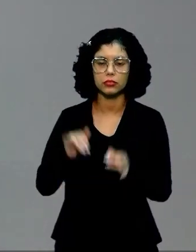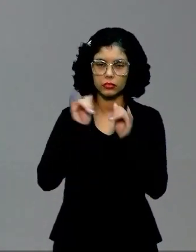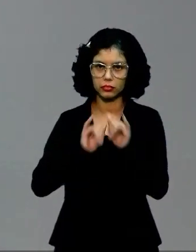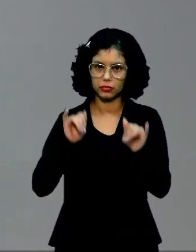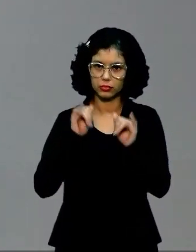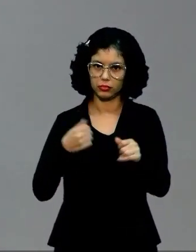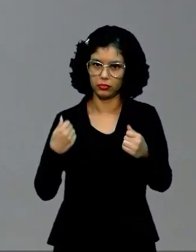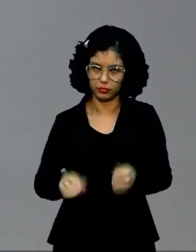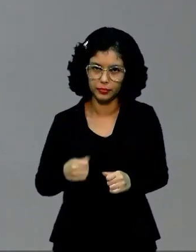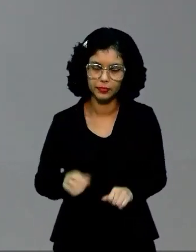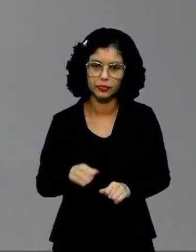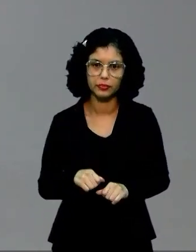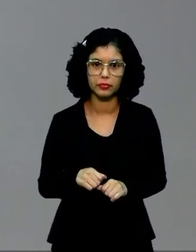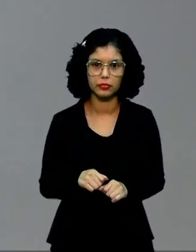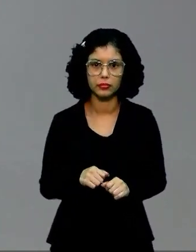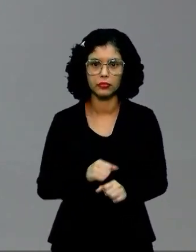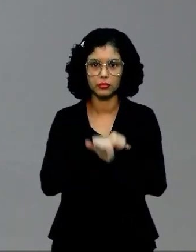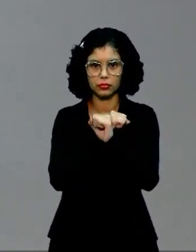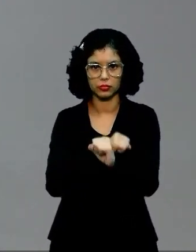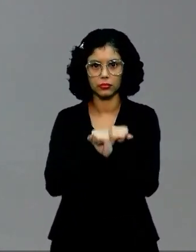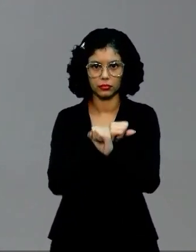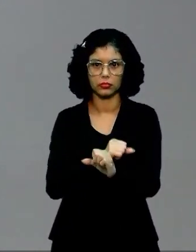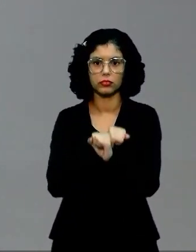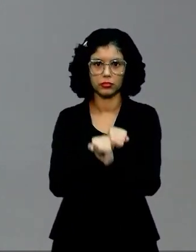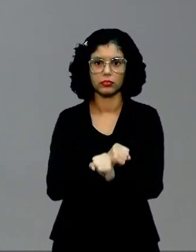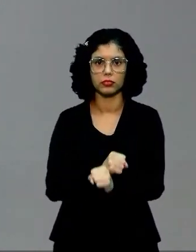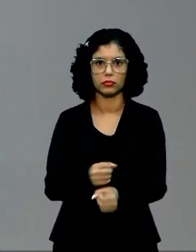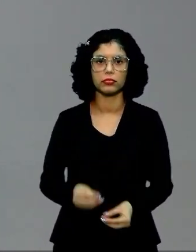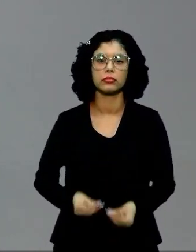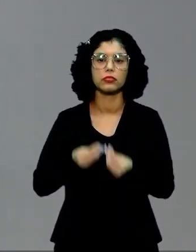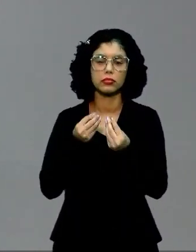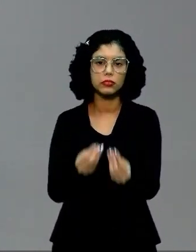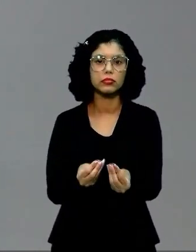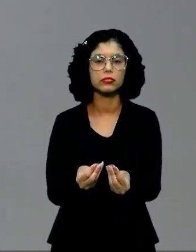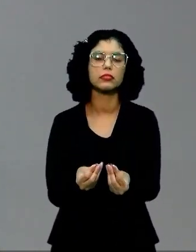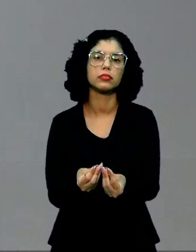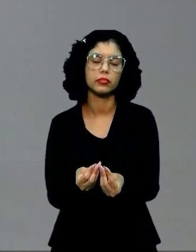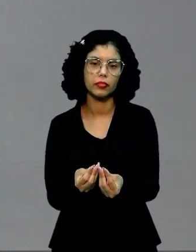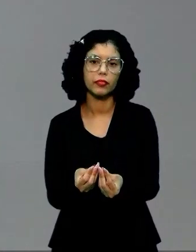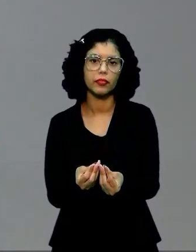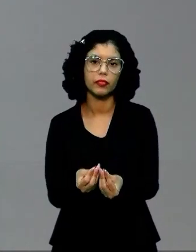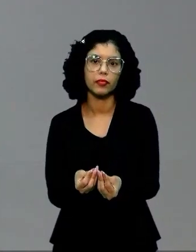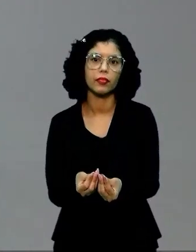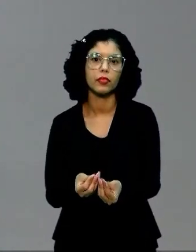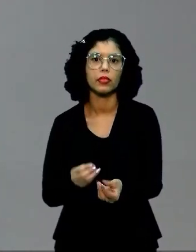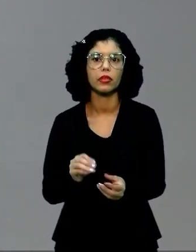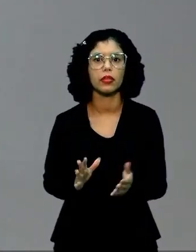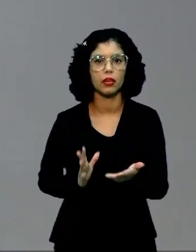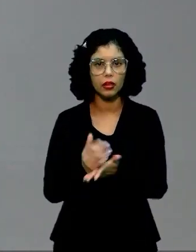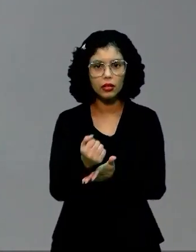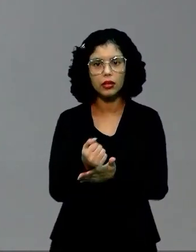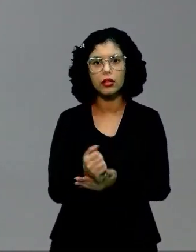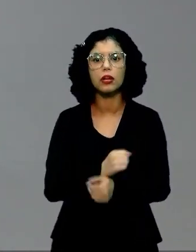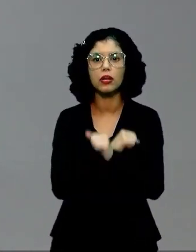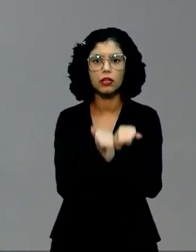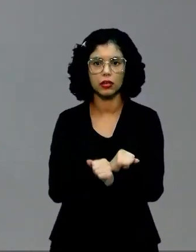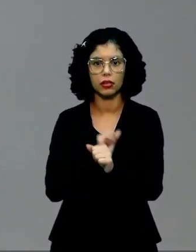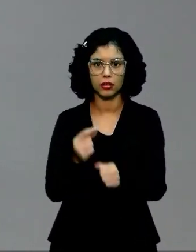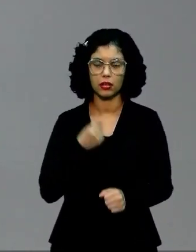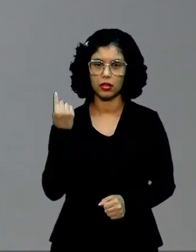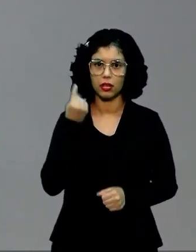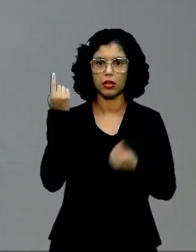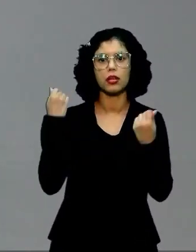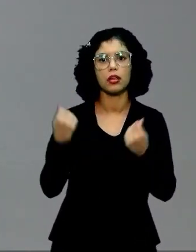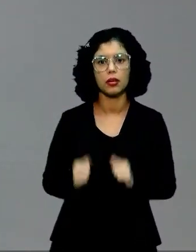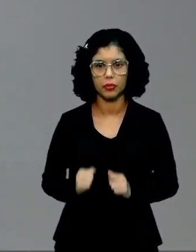que ele tem uma escrava e que o valor ofertado pela captura dessa escrava é alto e que